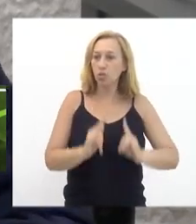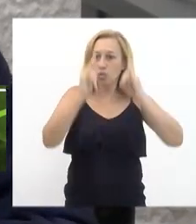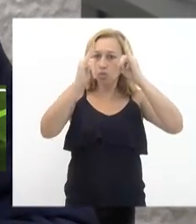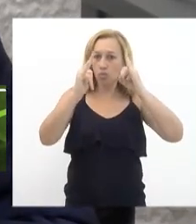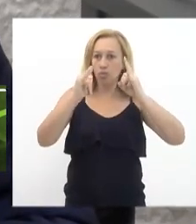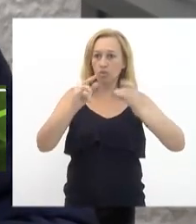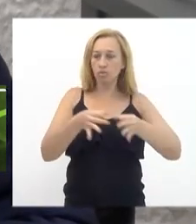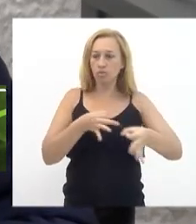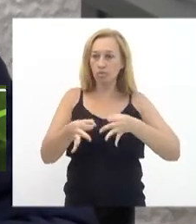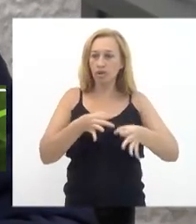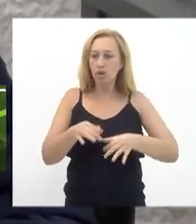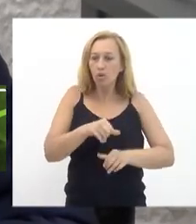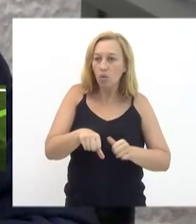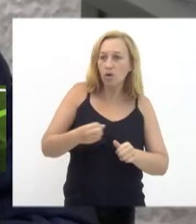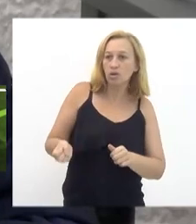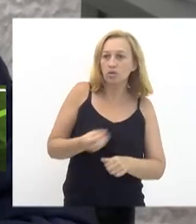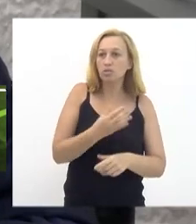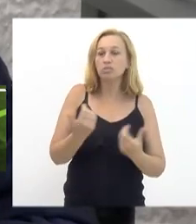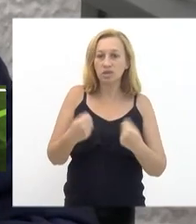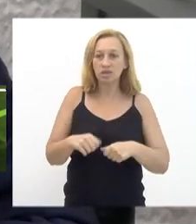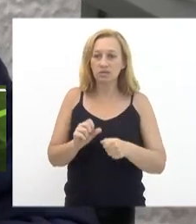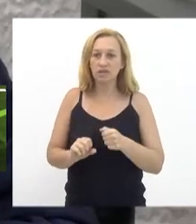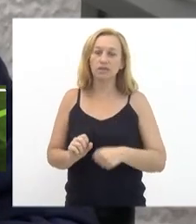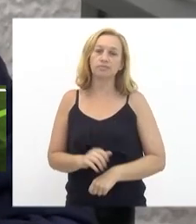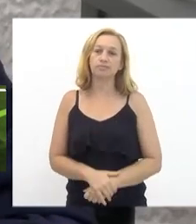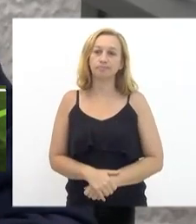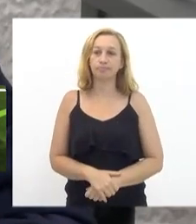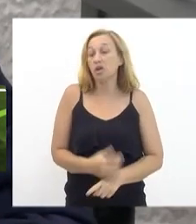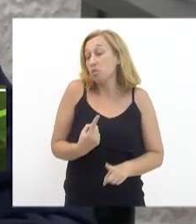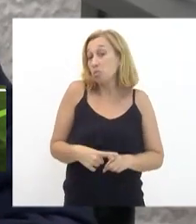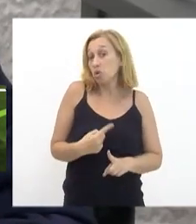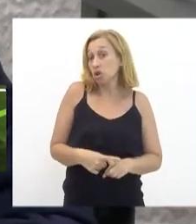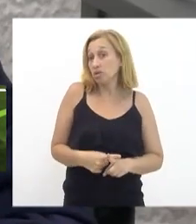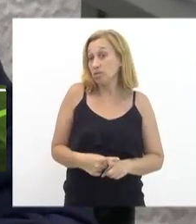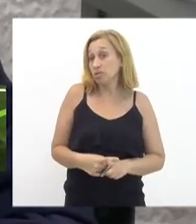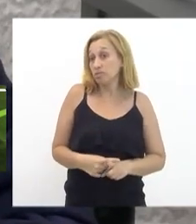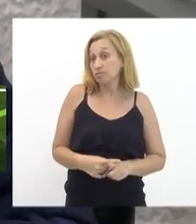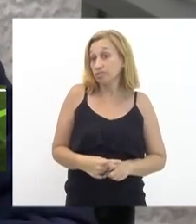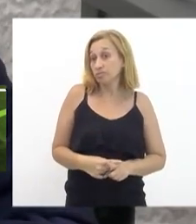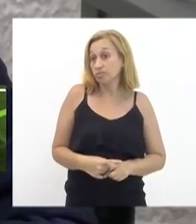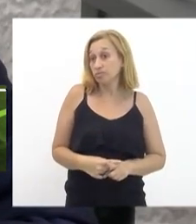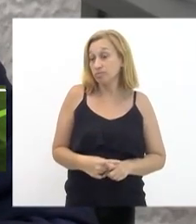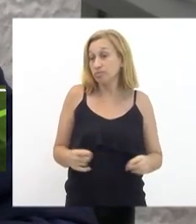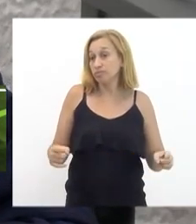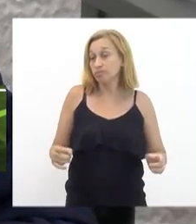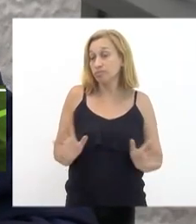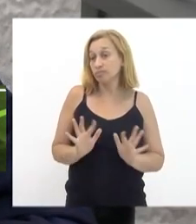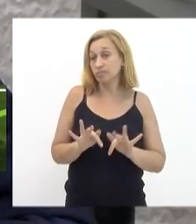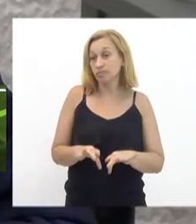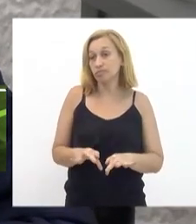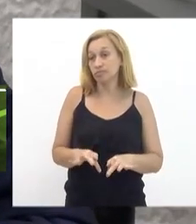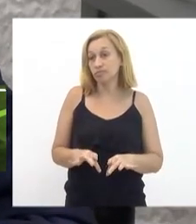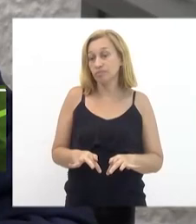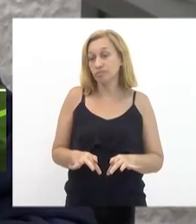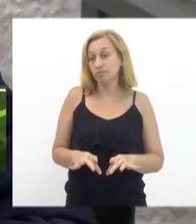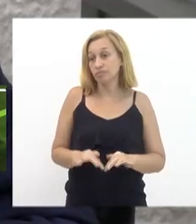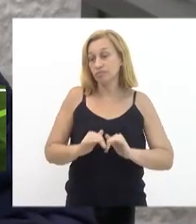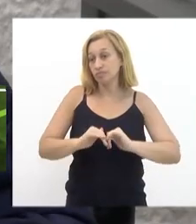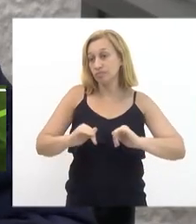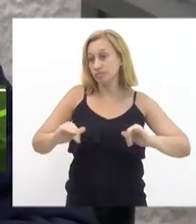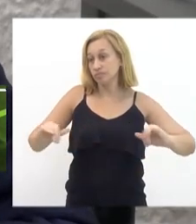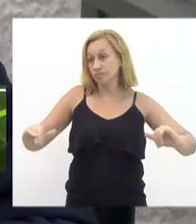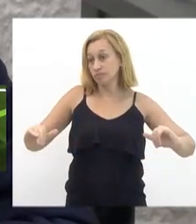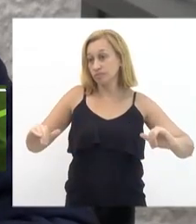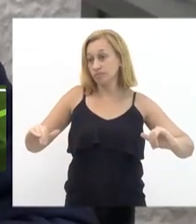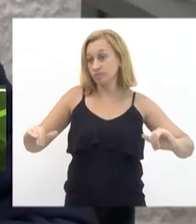essa é uma inovação mas precisa ser feio porque senão a gente em certos casos você acaba afastando